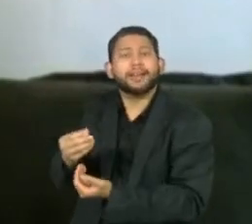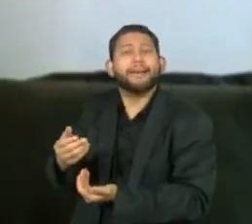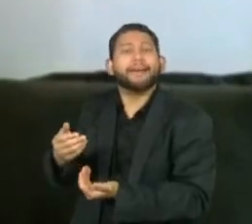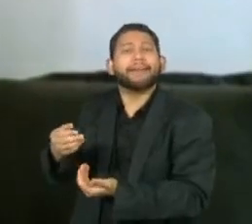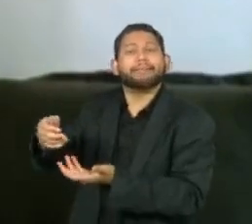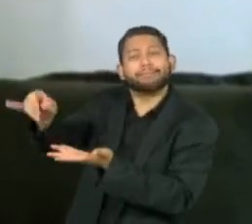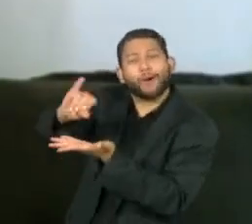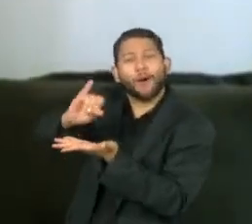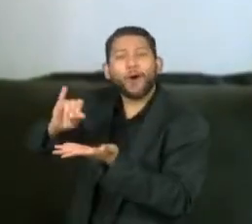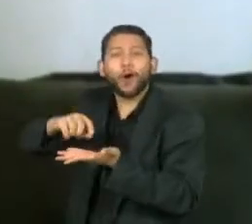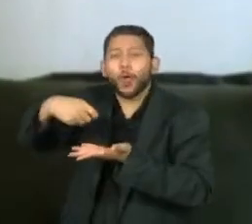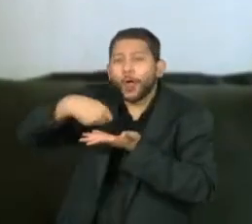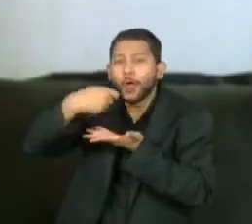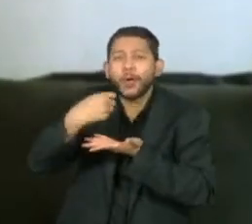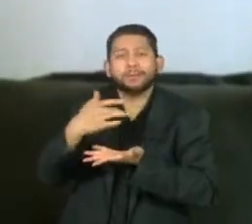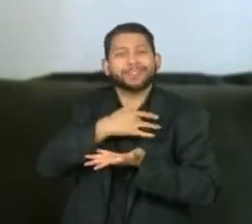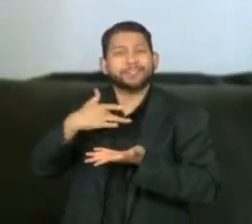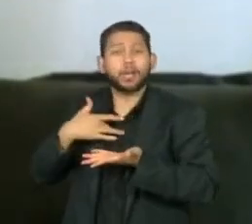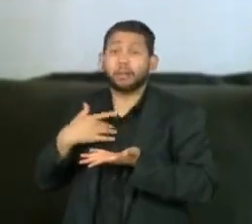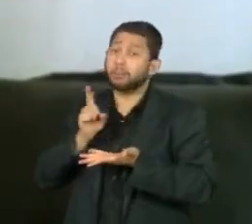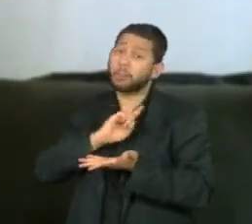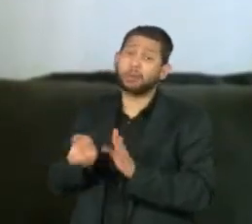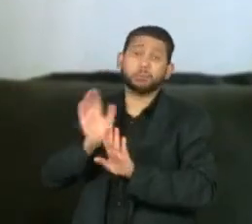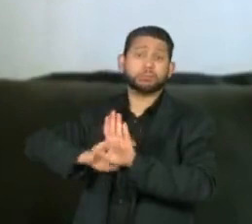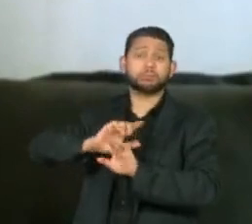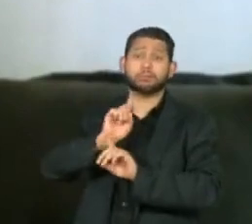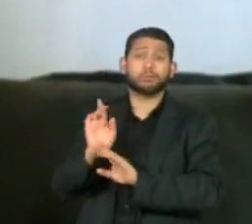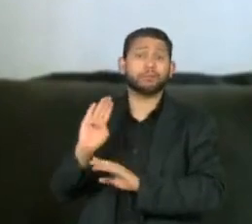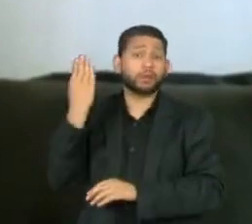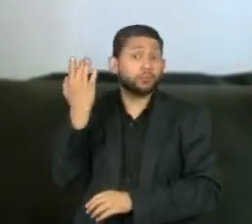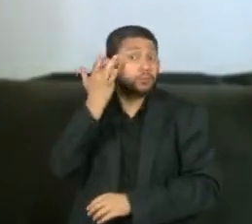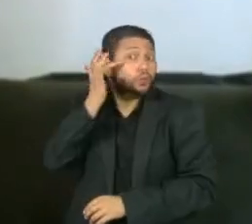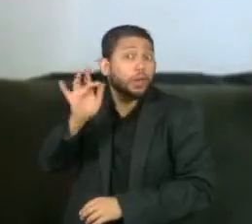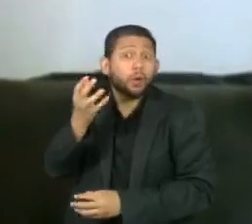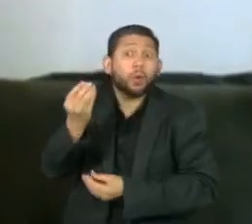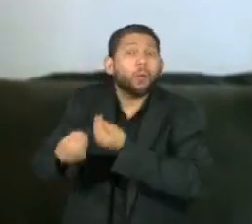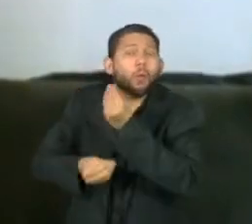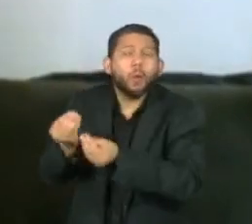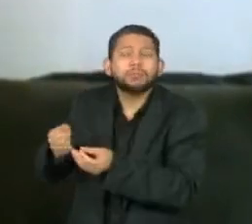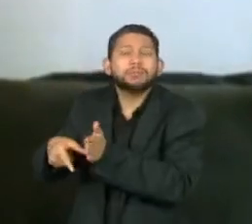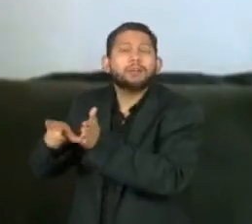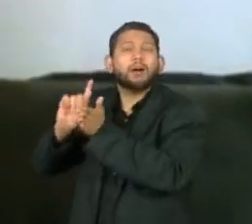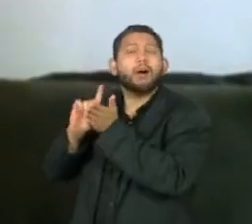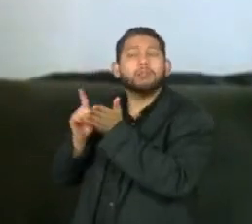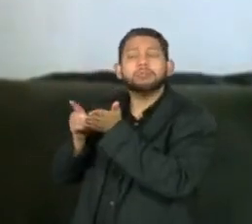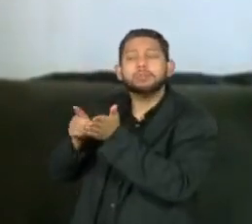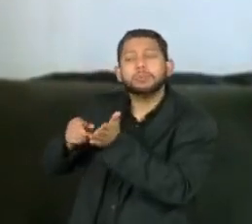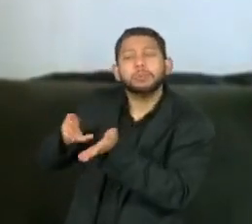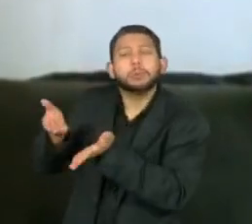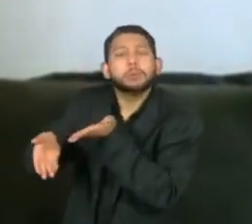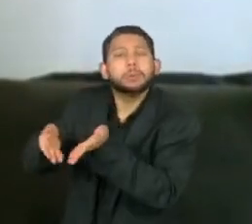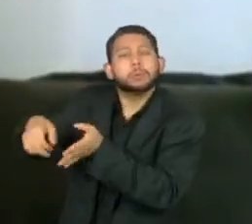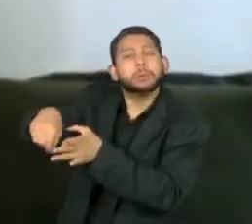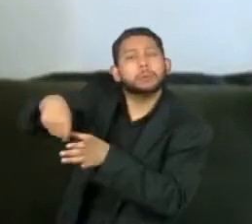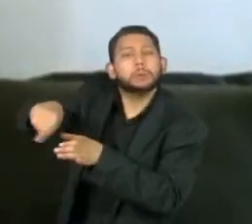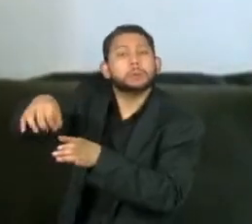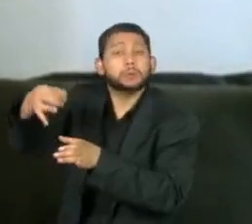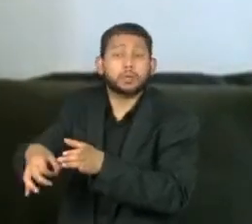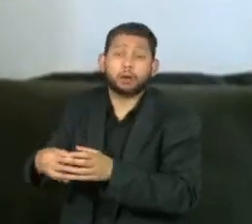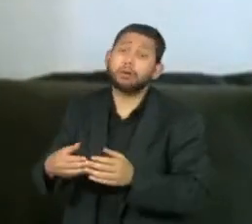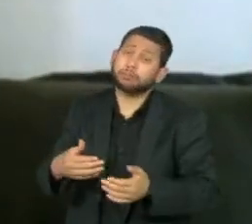né, incluído, a forma, né, se teve a preparação correta. Então, isso traz, sim,